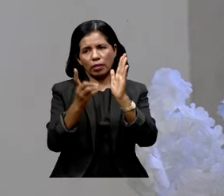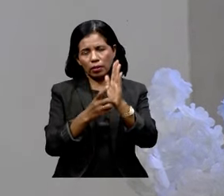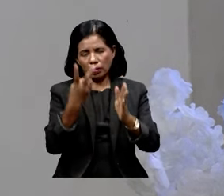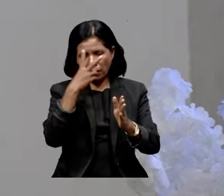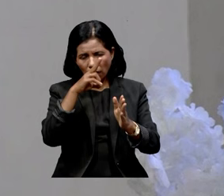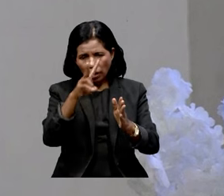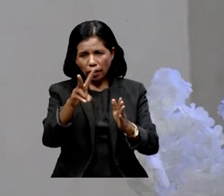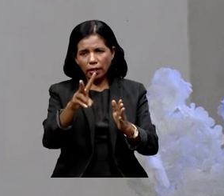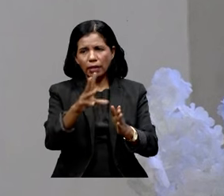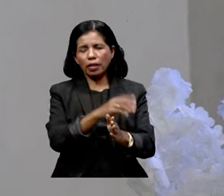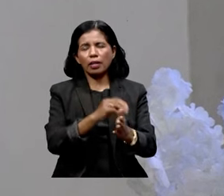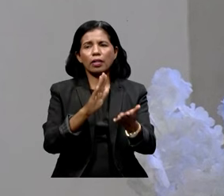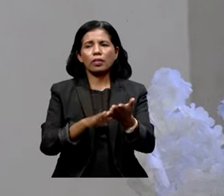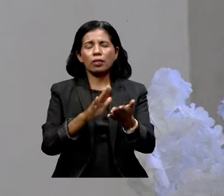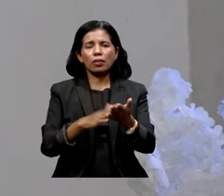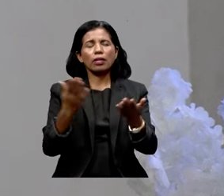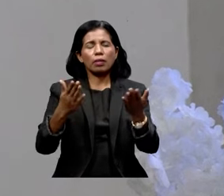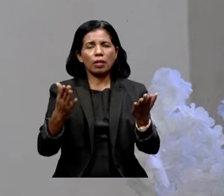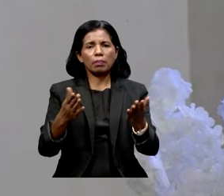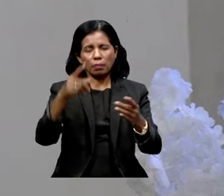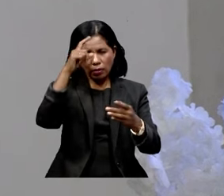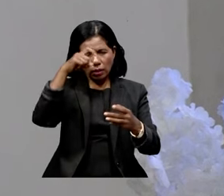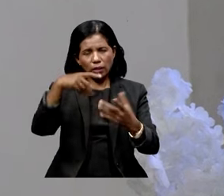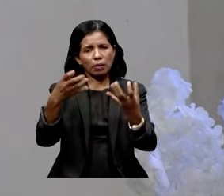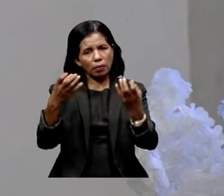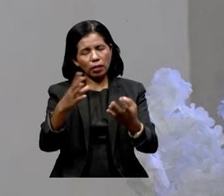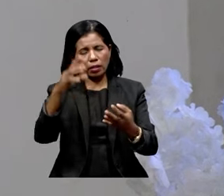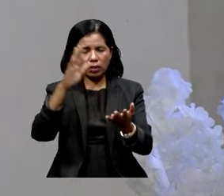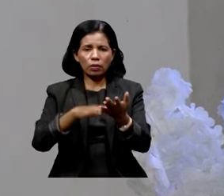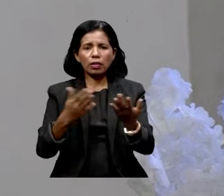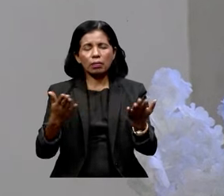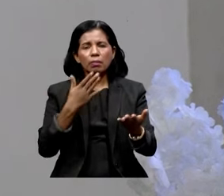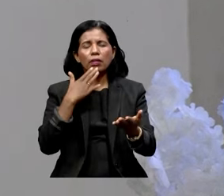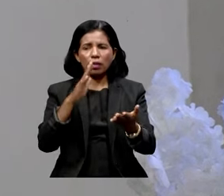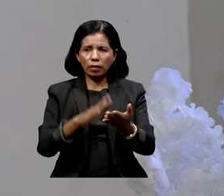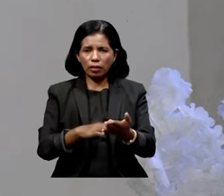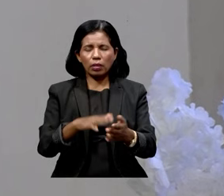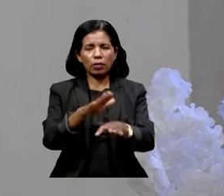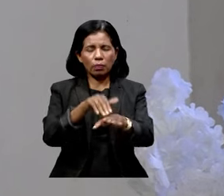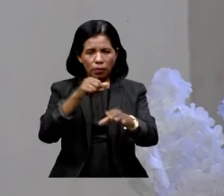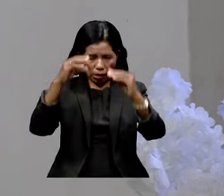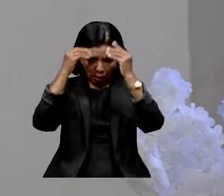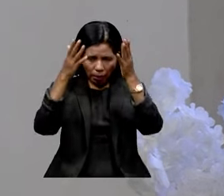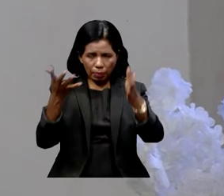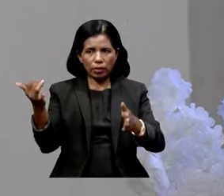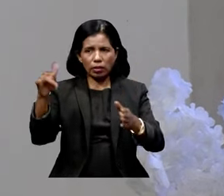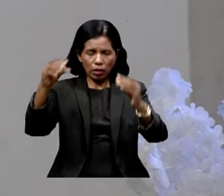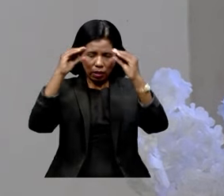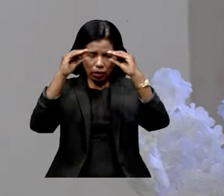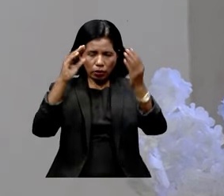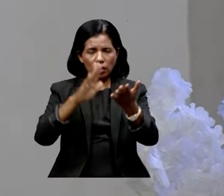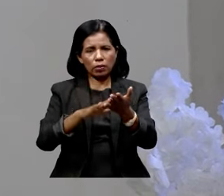E durante a escola, eu venho para o dia, eu venho para o dia, né? Eu vou ser chamada de atenção, eu venho professor, eu venho para a escola,